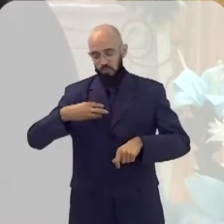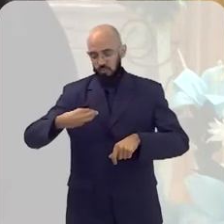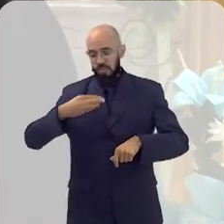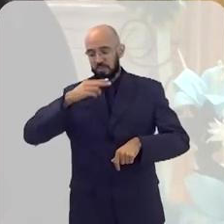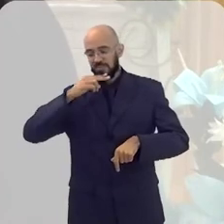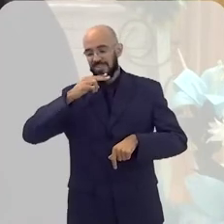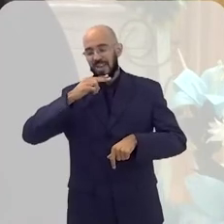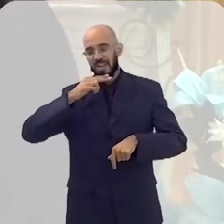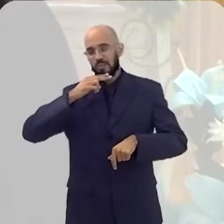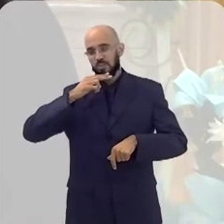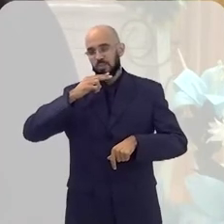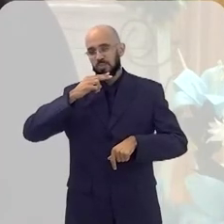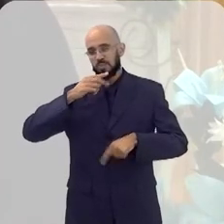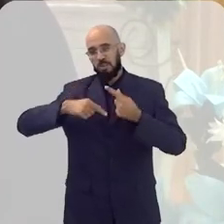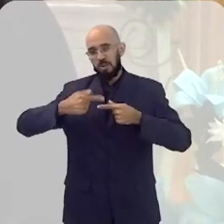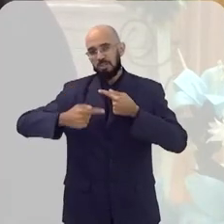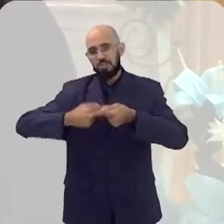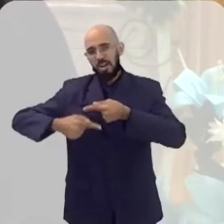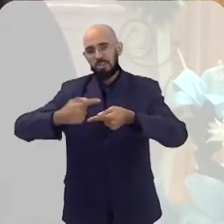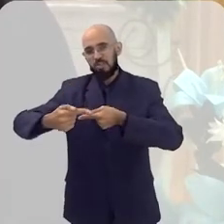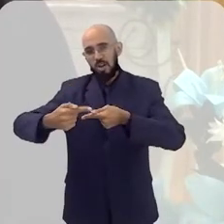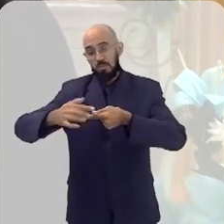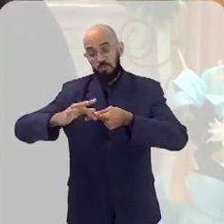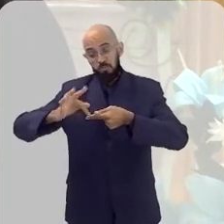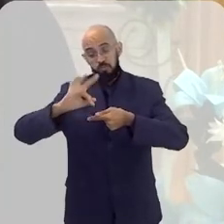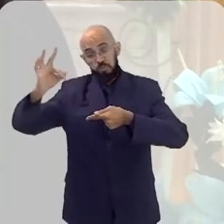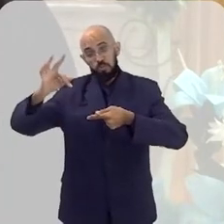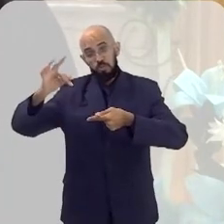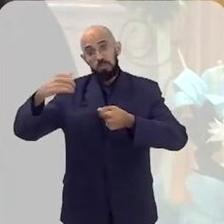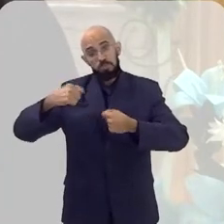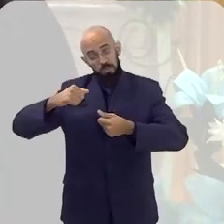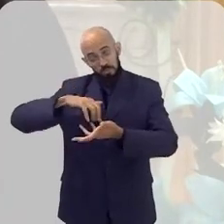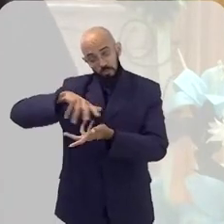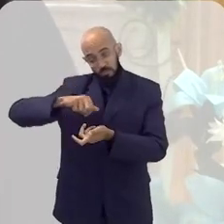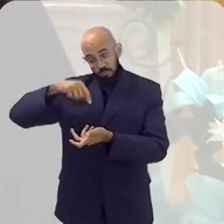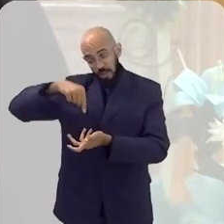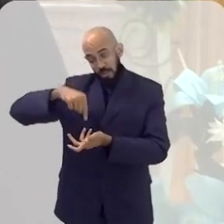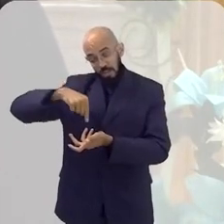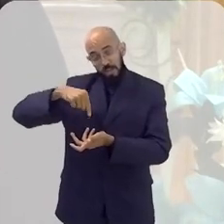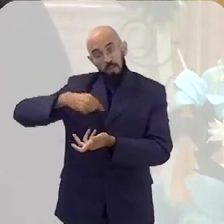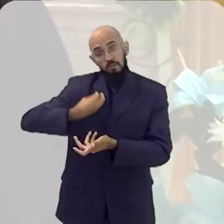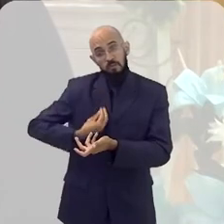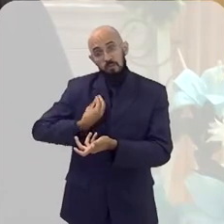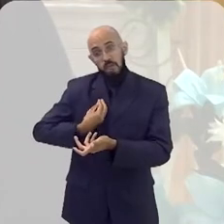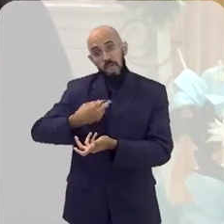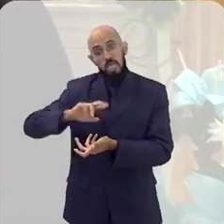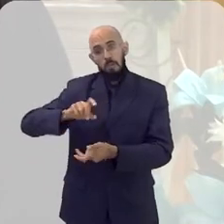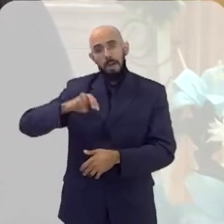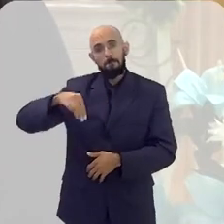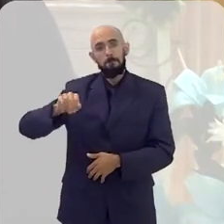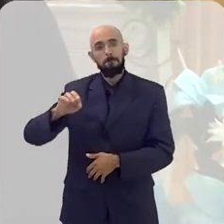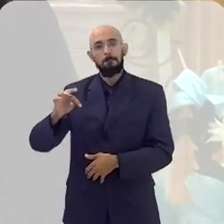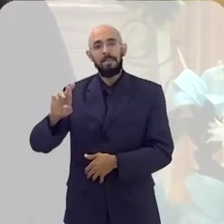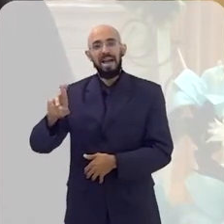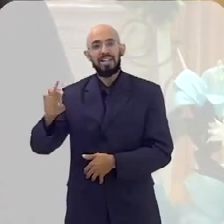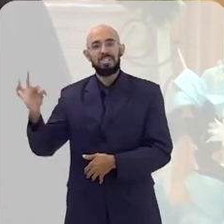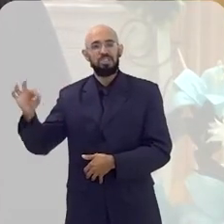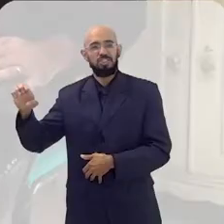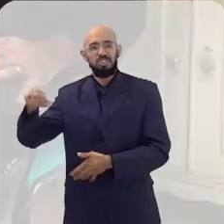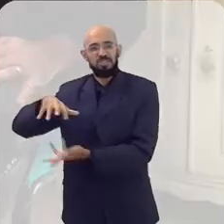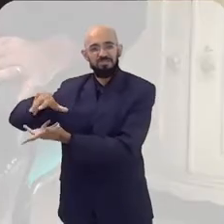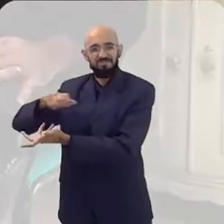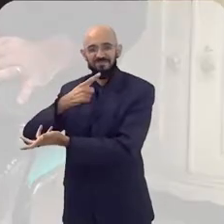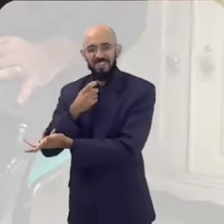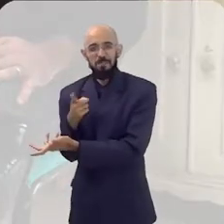nossos filhos, netos, bisnetos devam viver na Terra, né? E não pensar em Marte. Né? As pessoas já estão pensando em